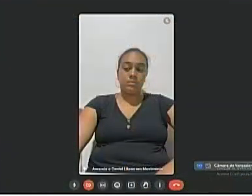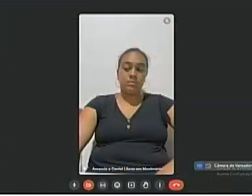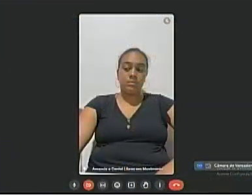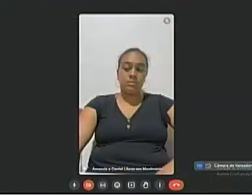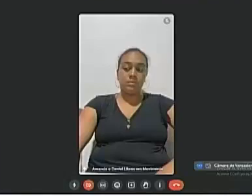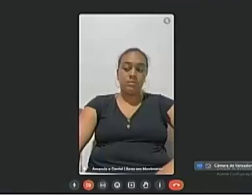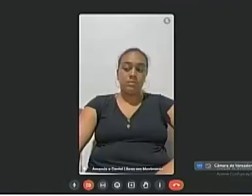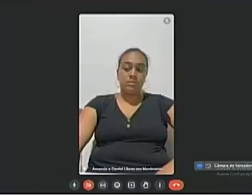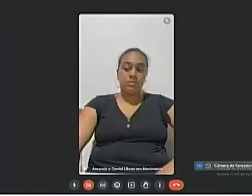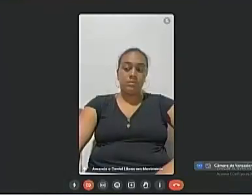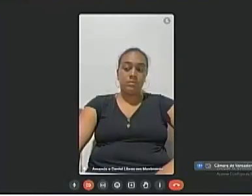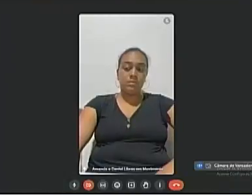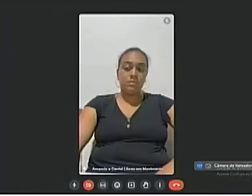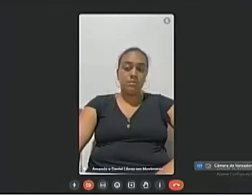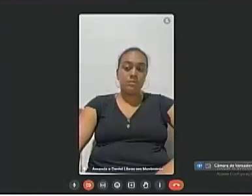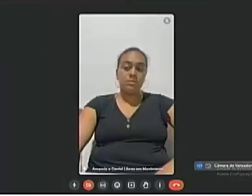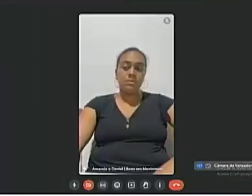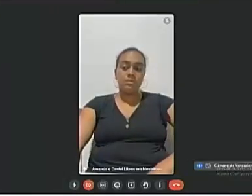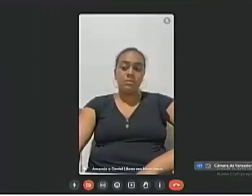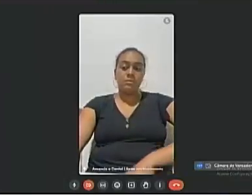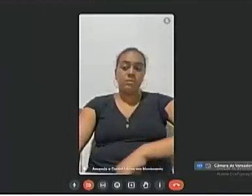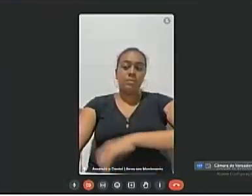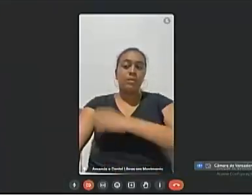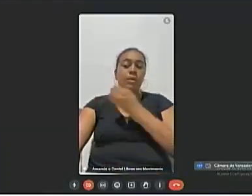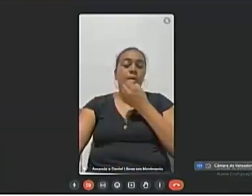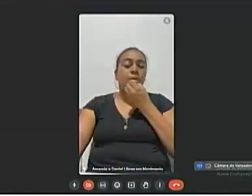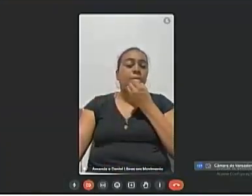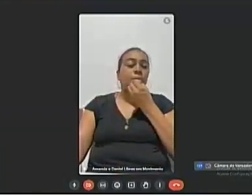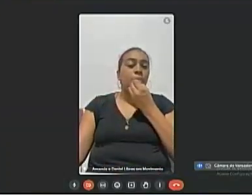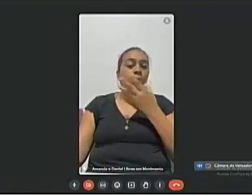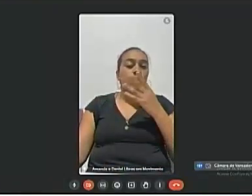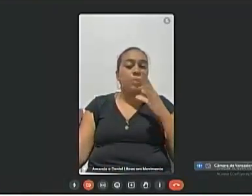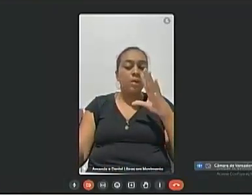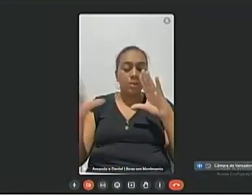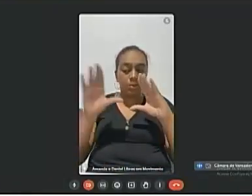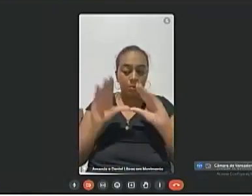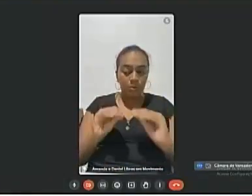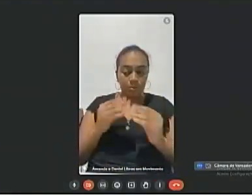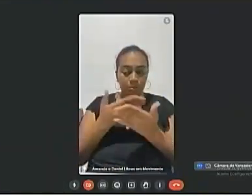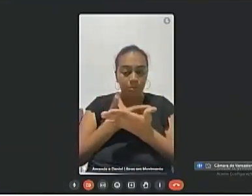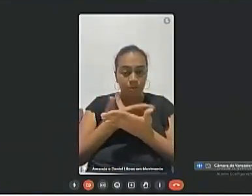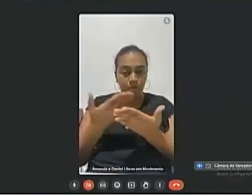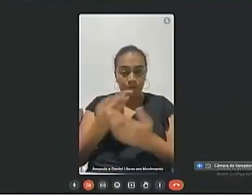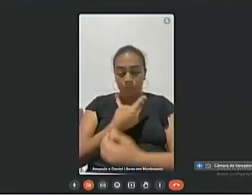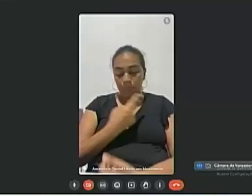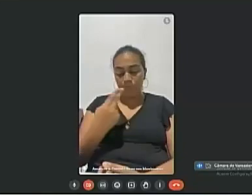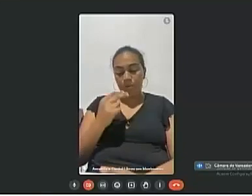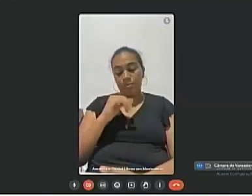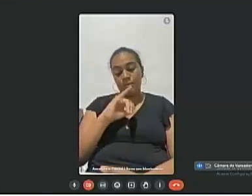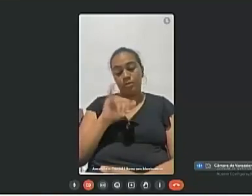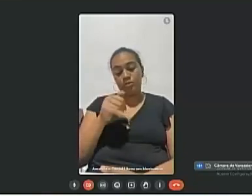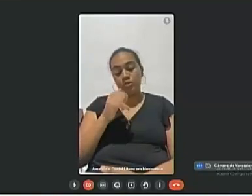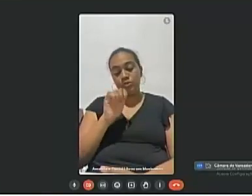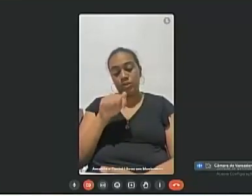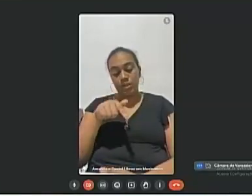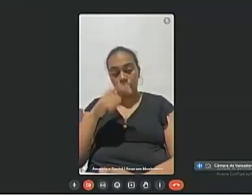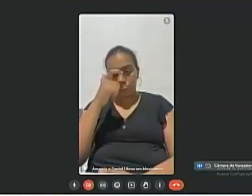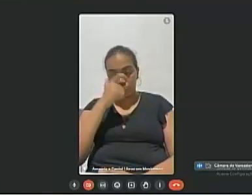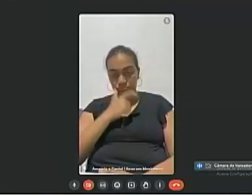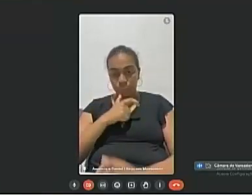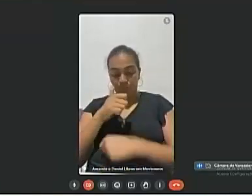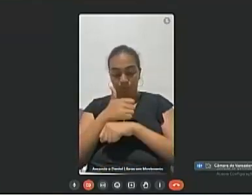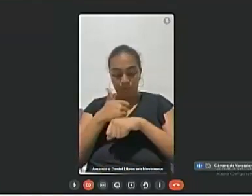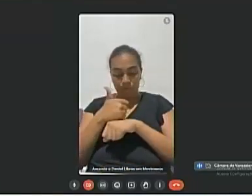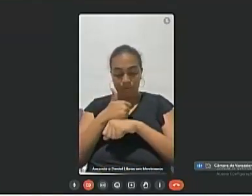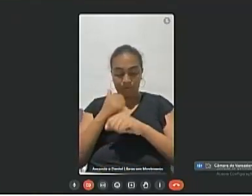Boa noite a todos, é um prazer estar com vocês aqui. Meu nome, como apresentado, é Giancarlo. Eu sou engenheiro civil, eu me